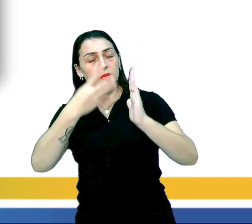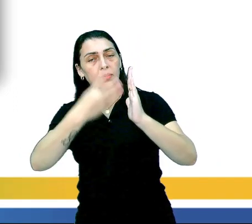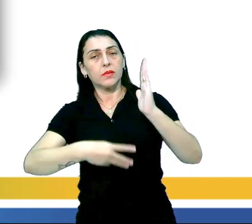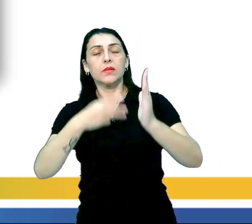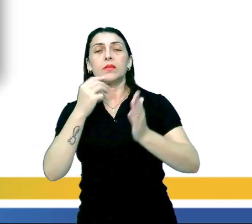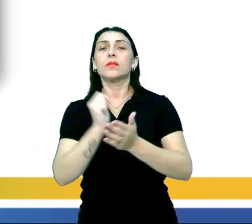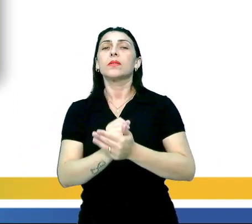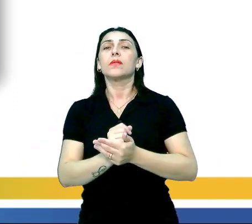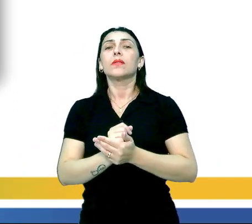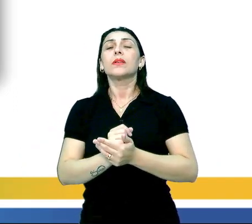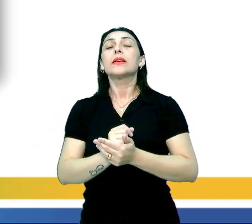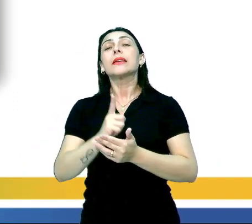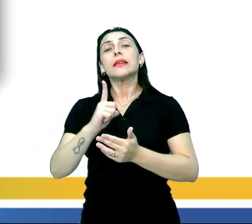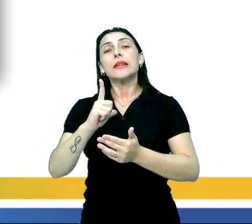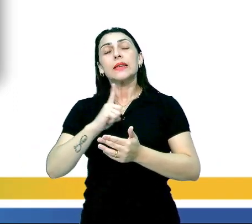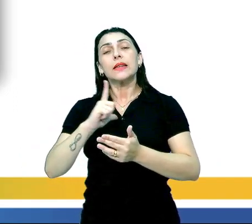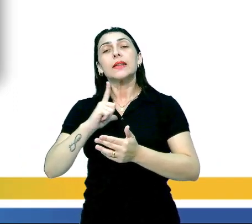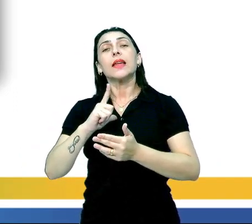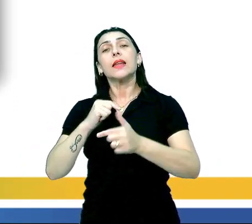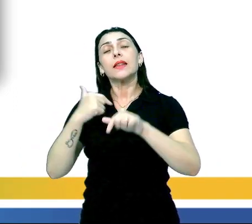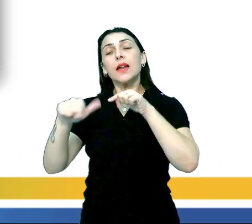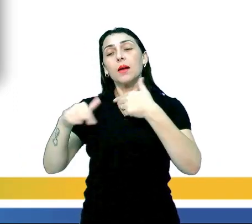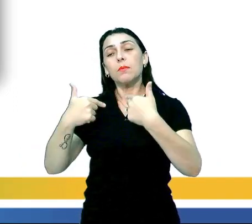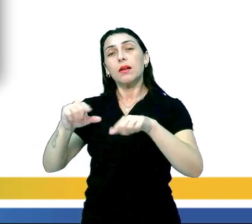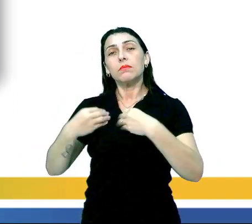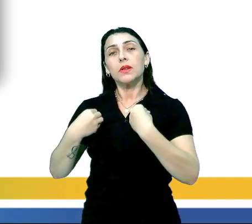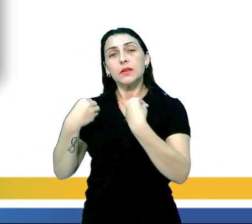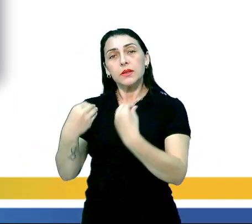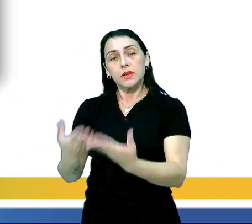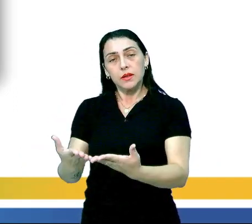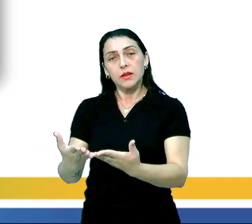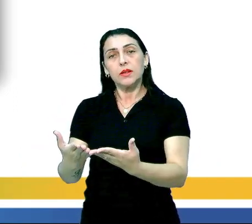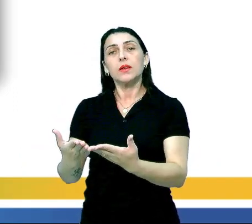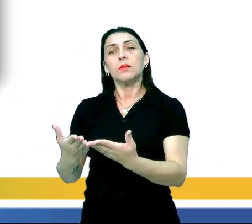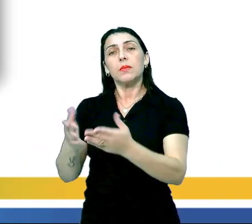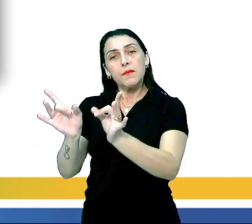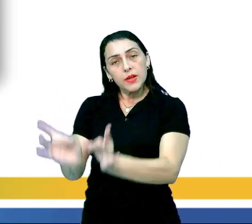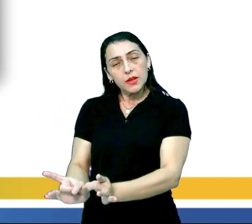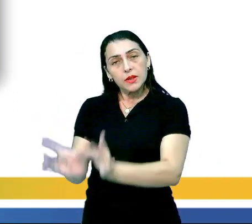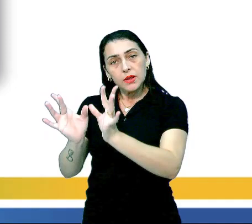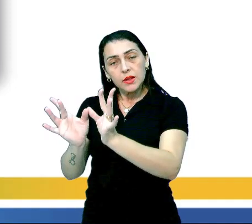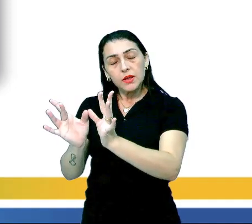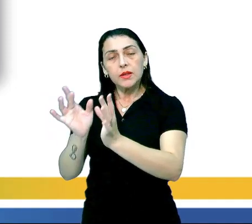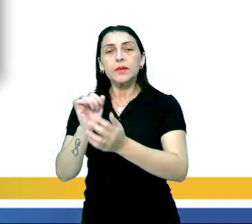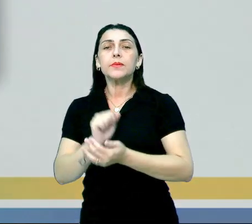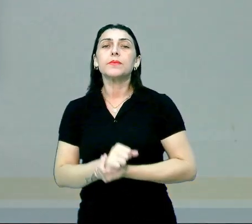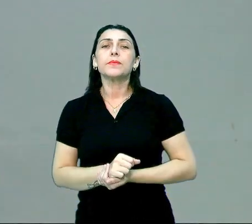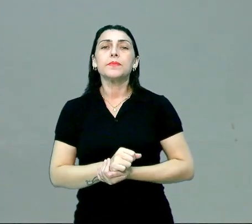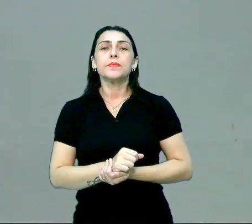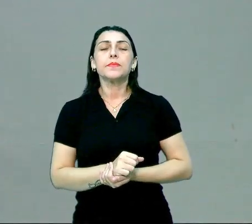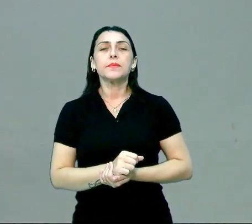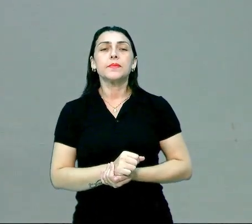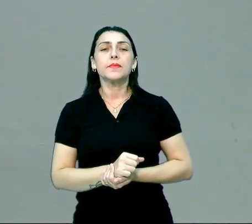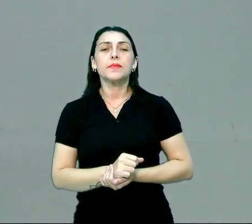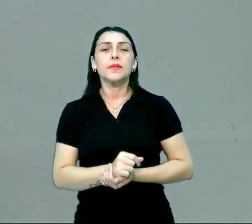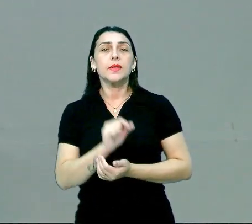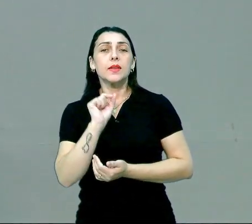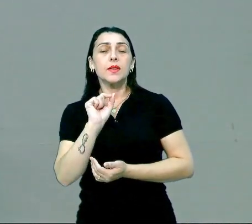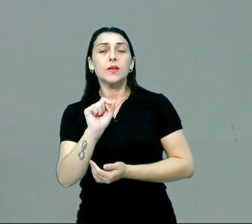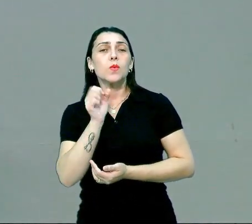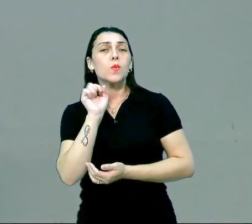terceirizada, prestadora de serviço para aquele, né, que acabou contratando. E isso,